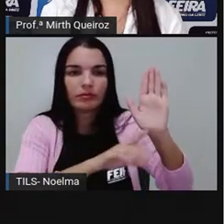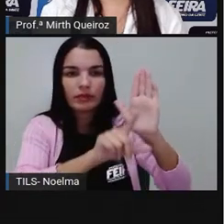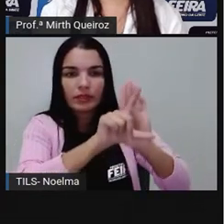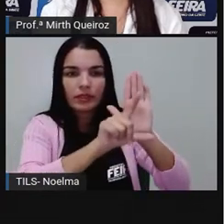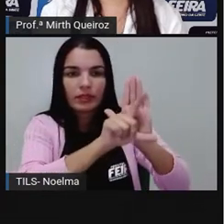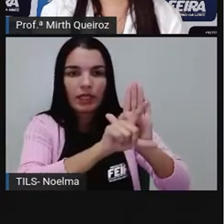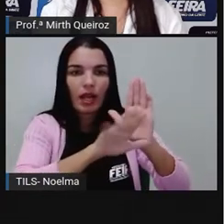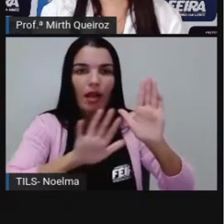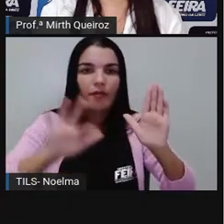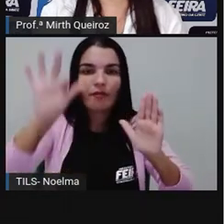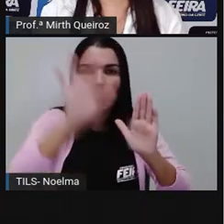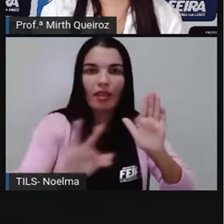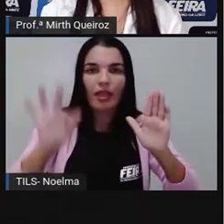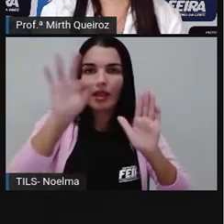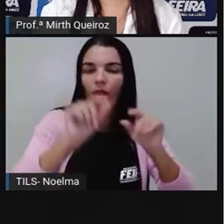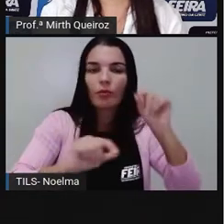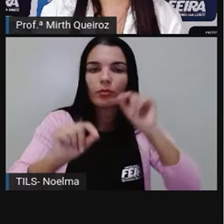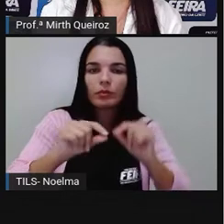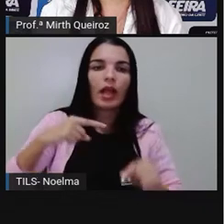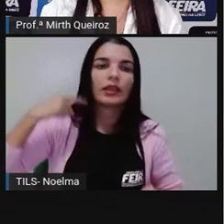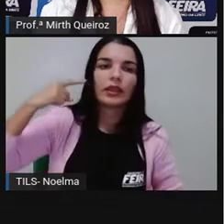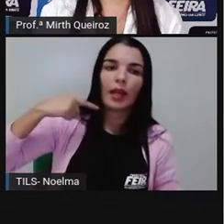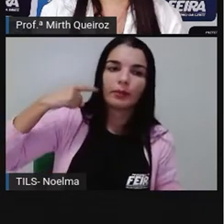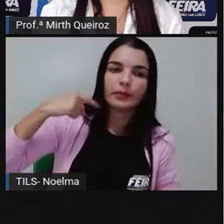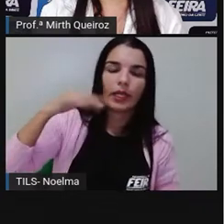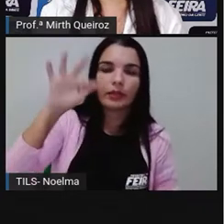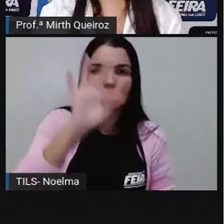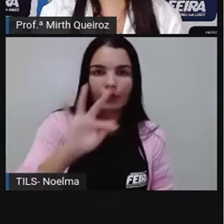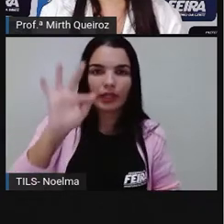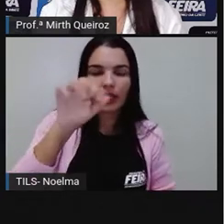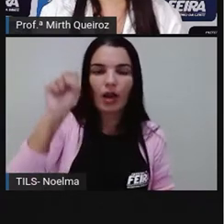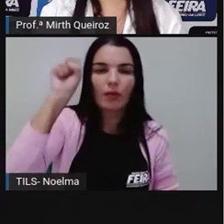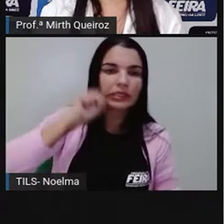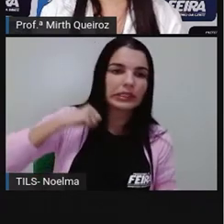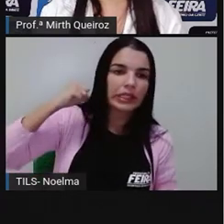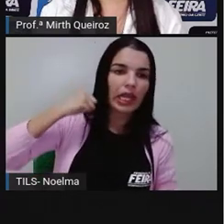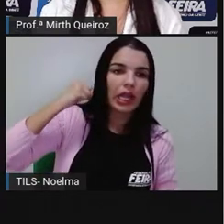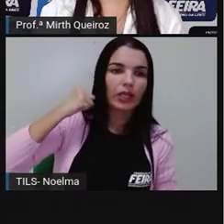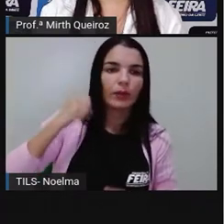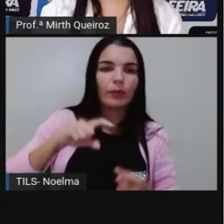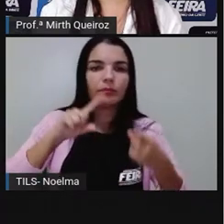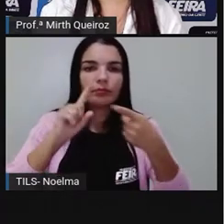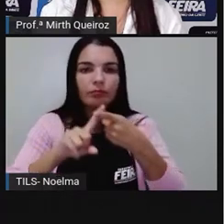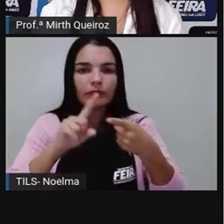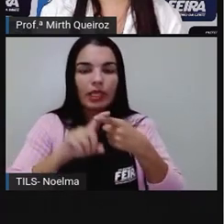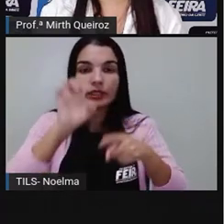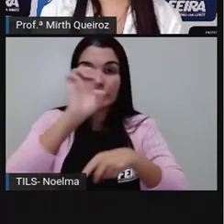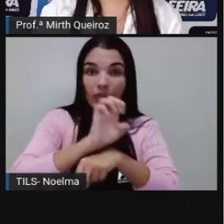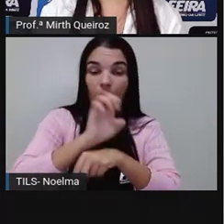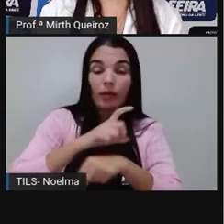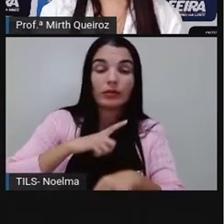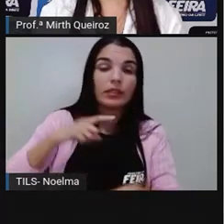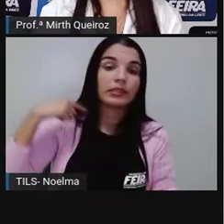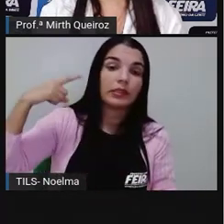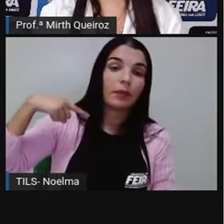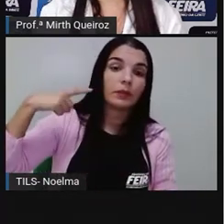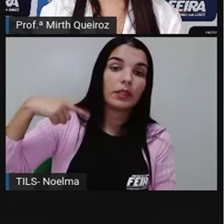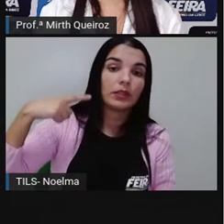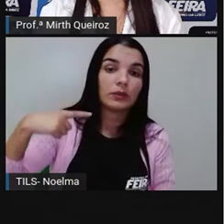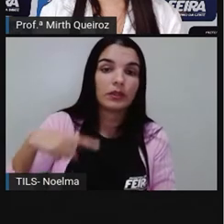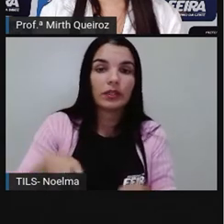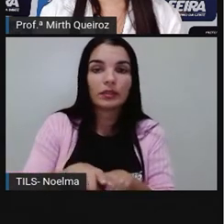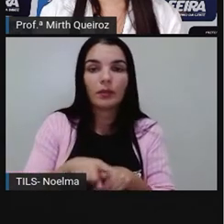quem? Os deputados federais e os senadores. No estadual, nós temos os deputados estaduais e